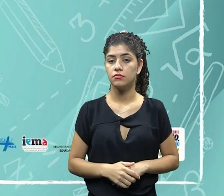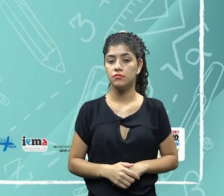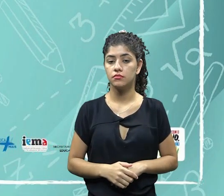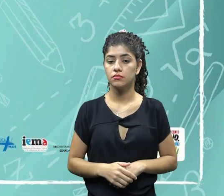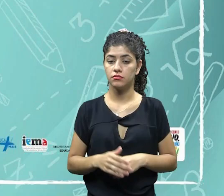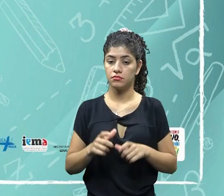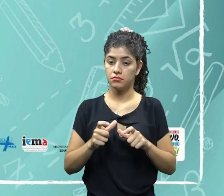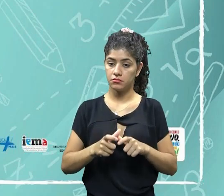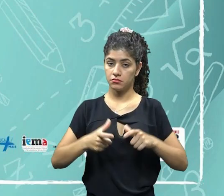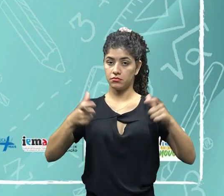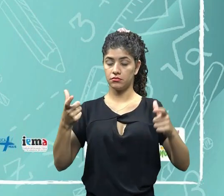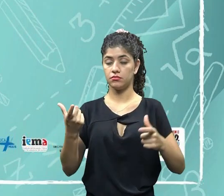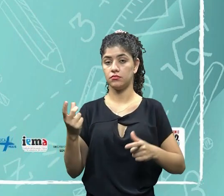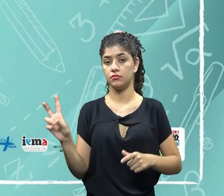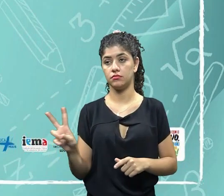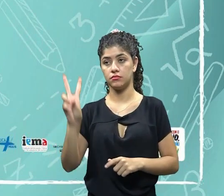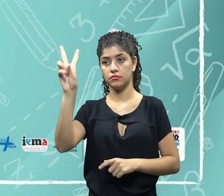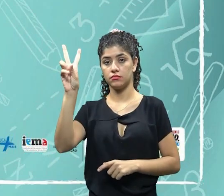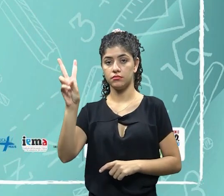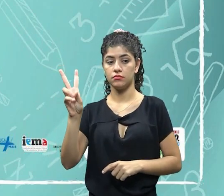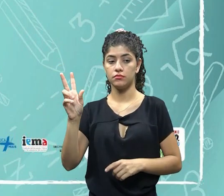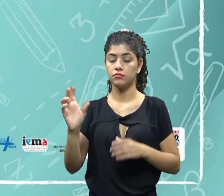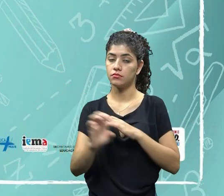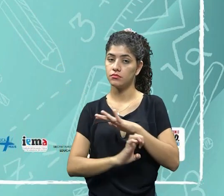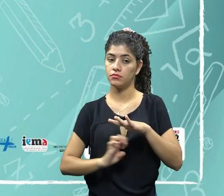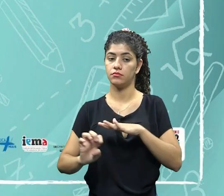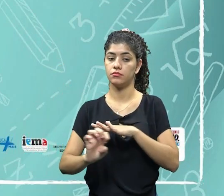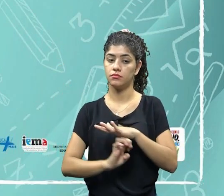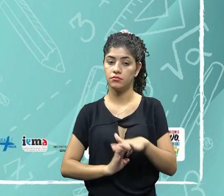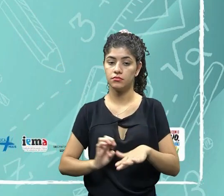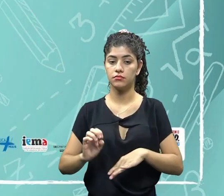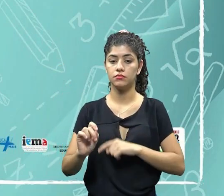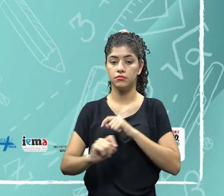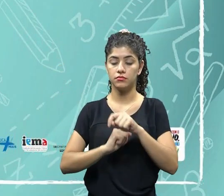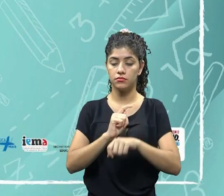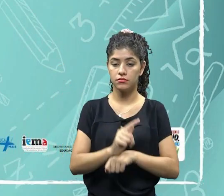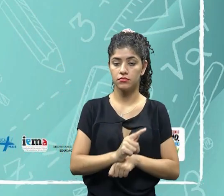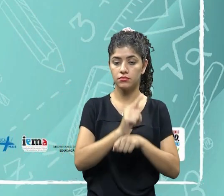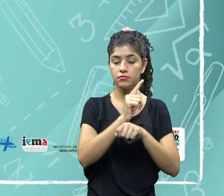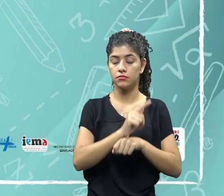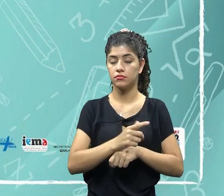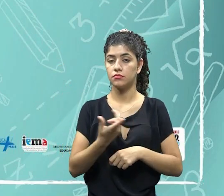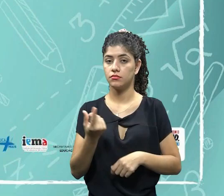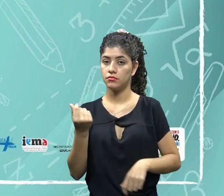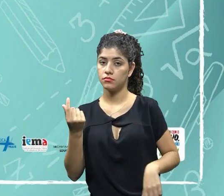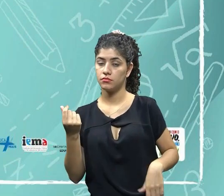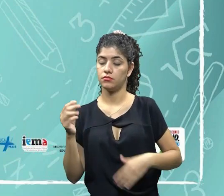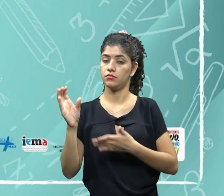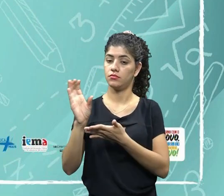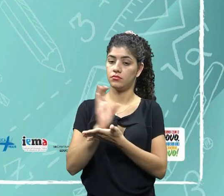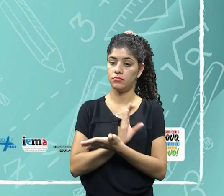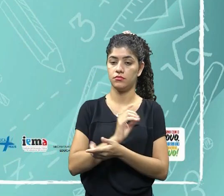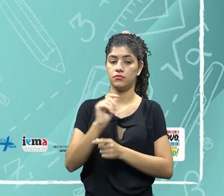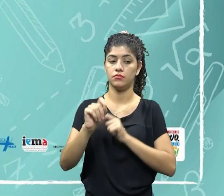patrimônio líquido da empresa por meio de geração de lucro líquido decorrente das atividades operacionais da